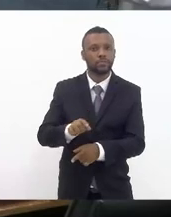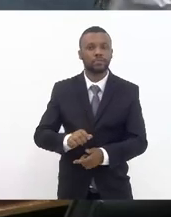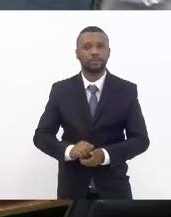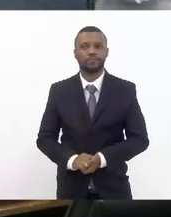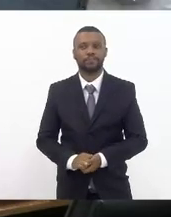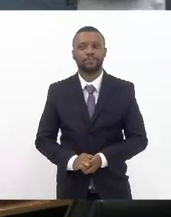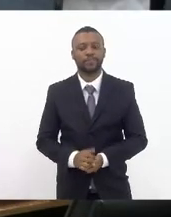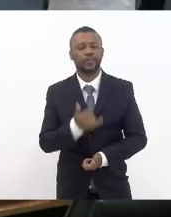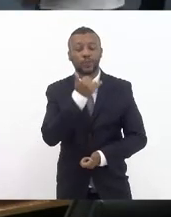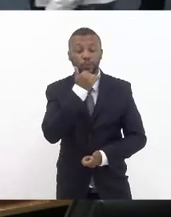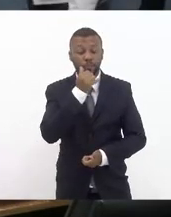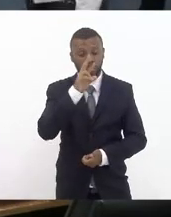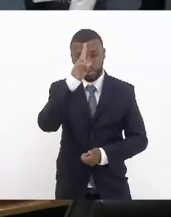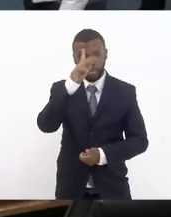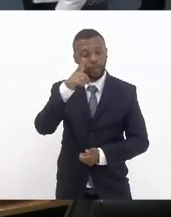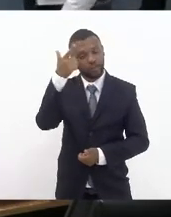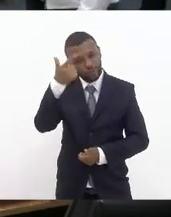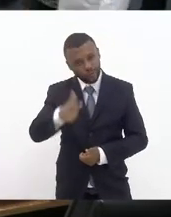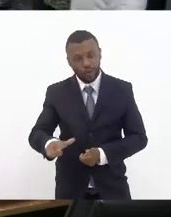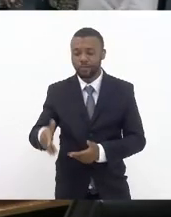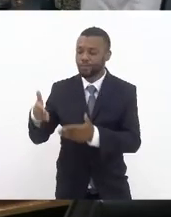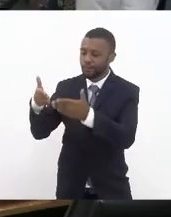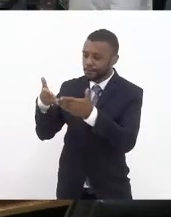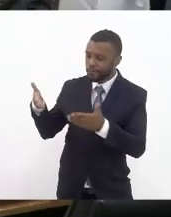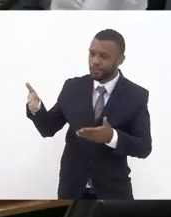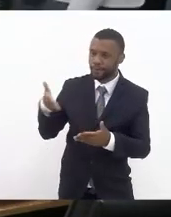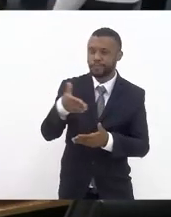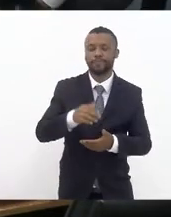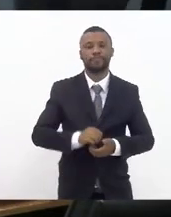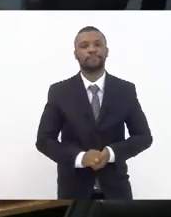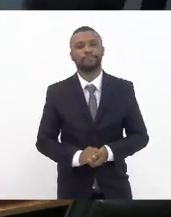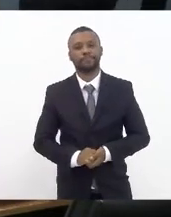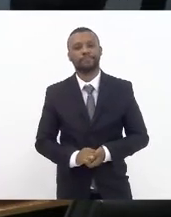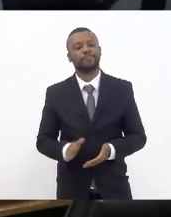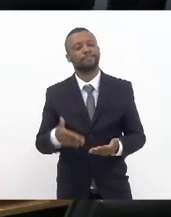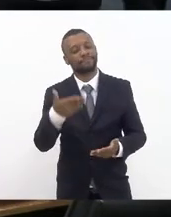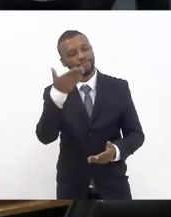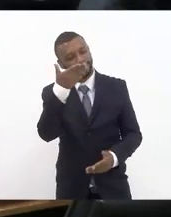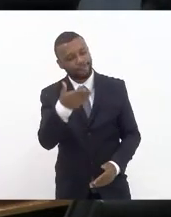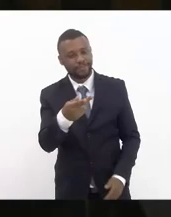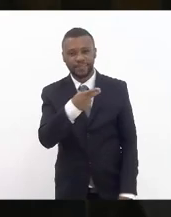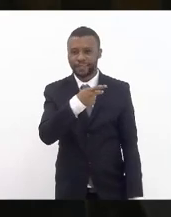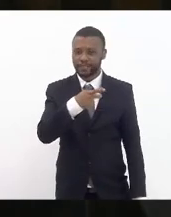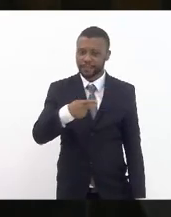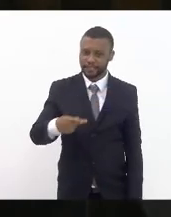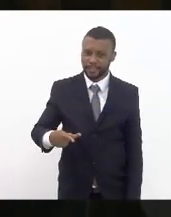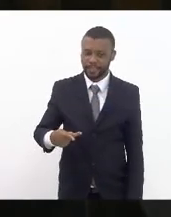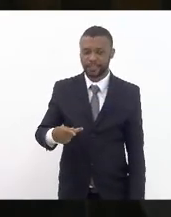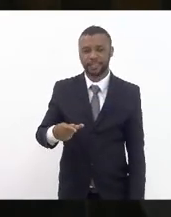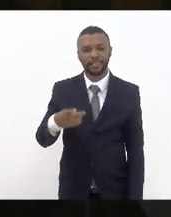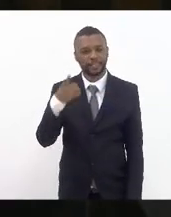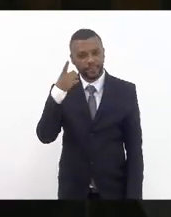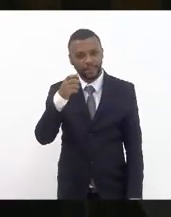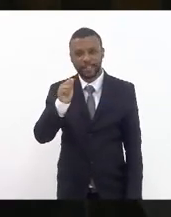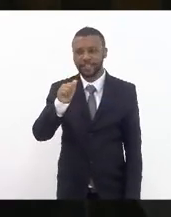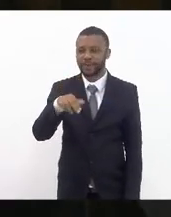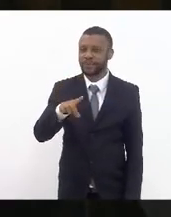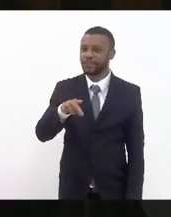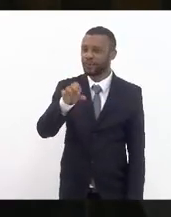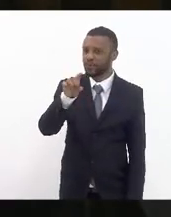Tudo de novo, senhor presidente. Por favor, deputado. Senhor presidente, deputado André